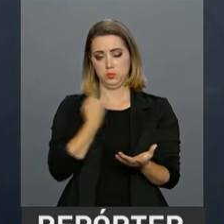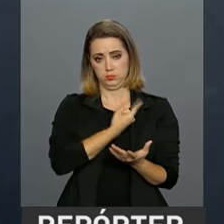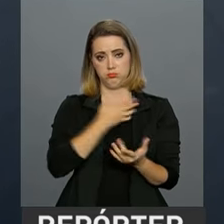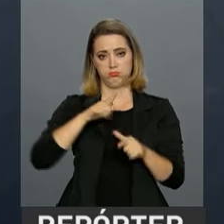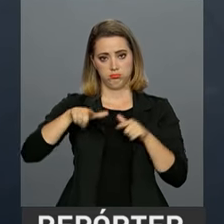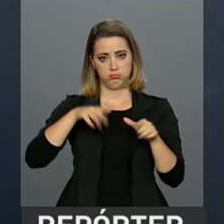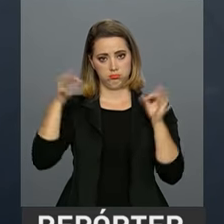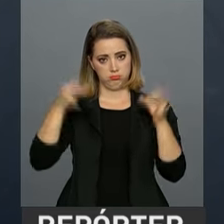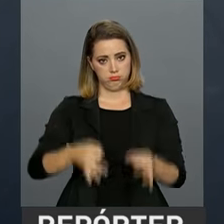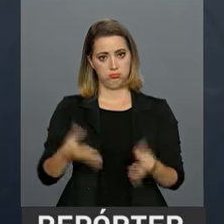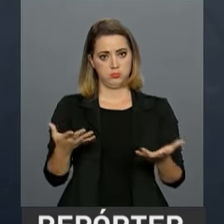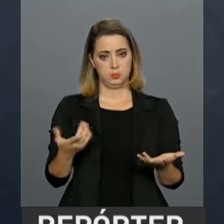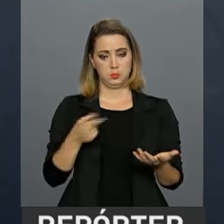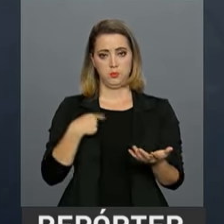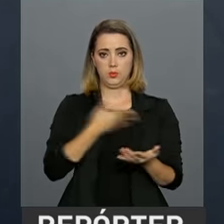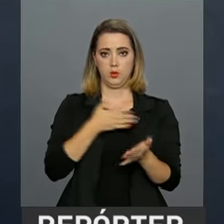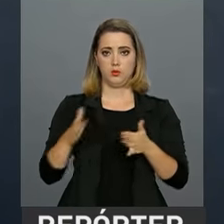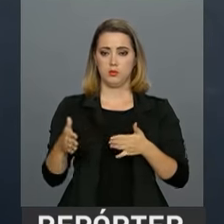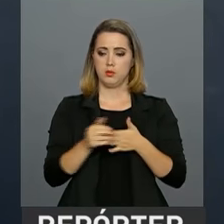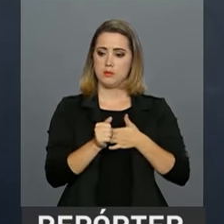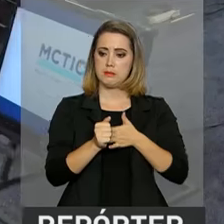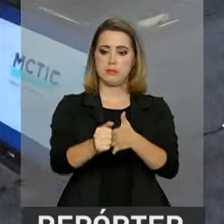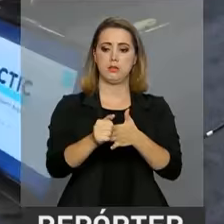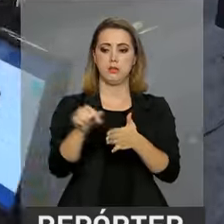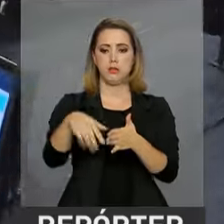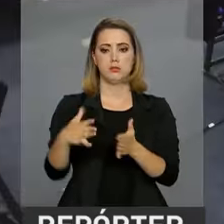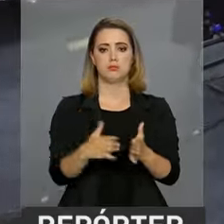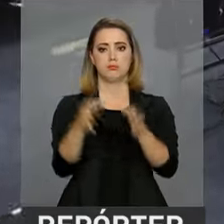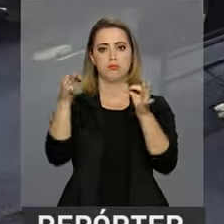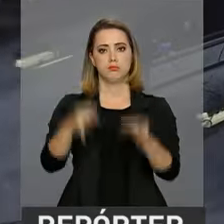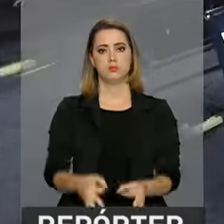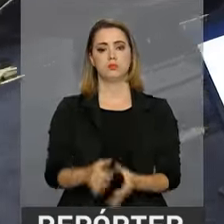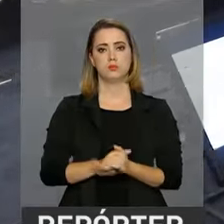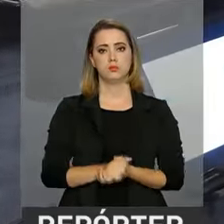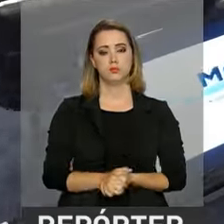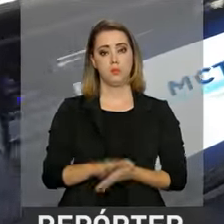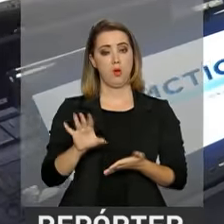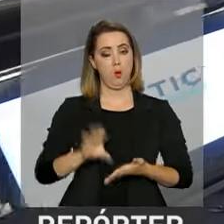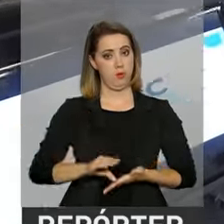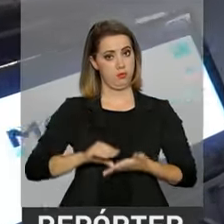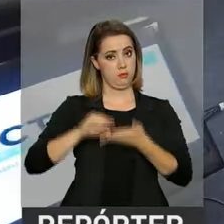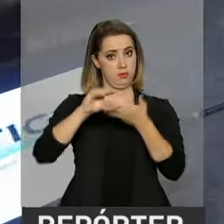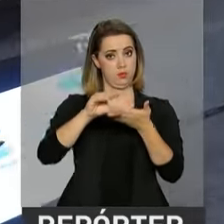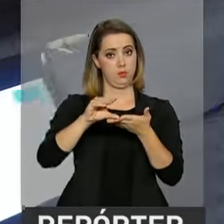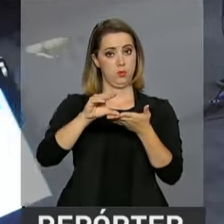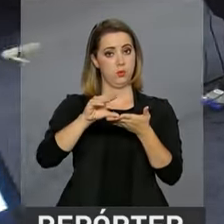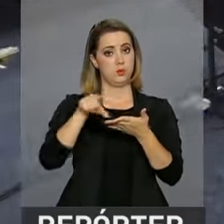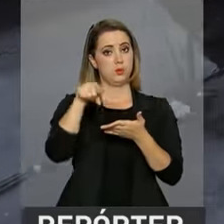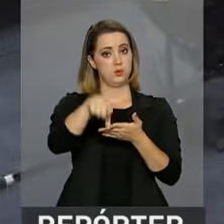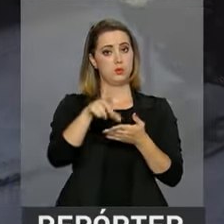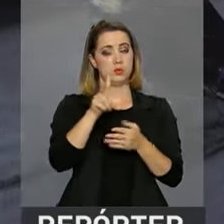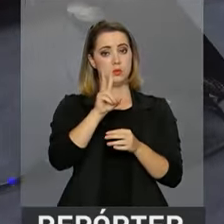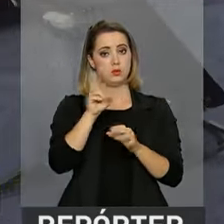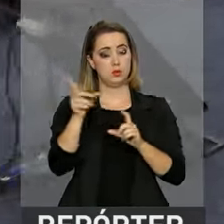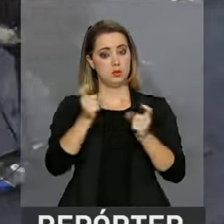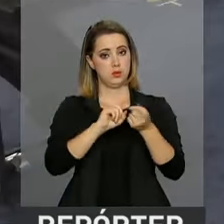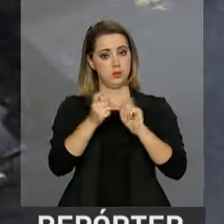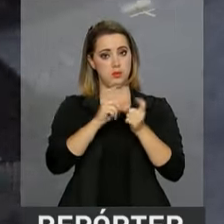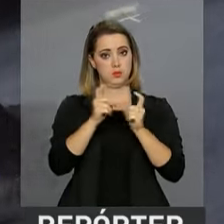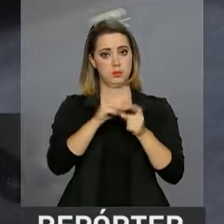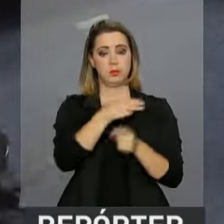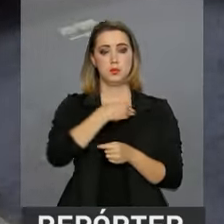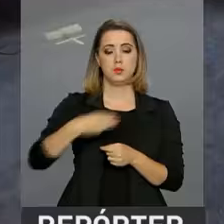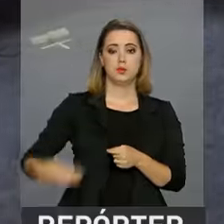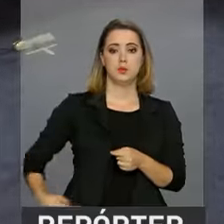que estamos tomando. E nós queremos seguir nessa trilha. O Conselho Consultivo será coordenado pelo ministro Gilberto Kassab e